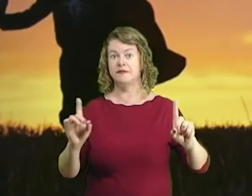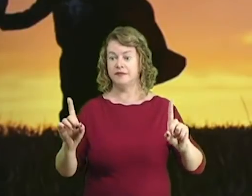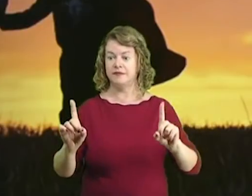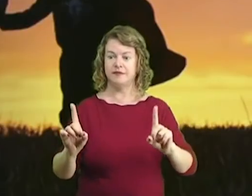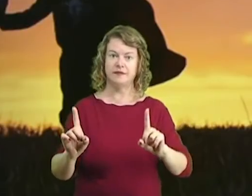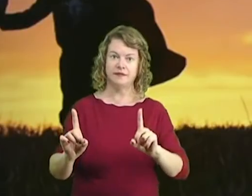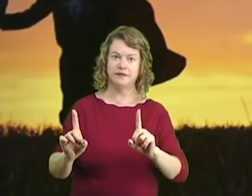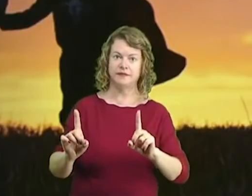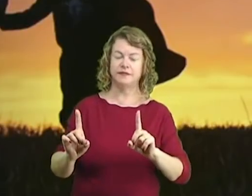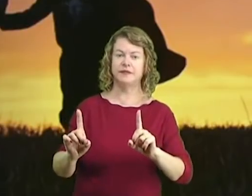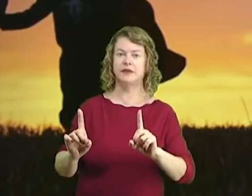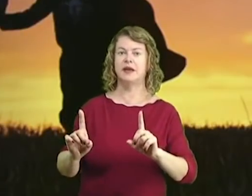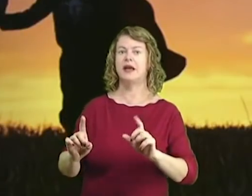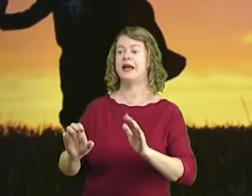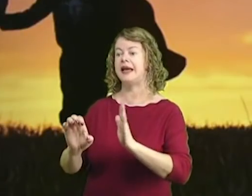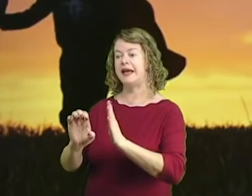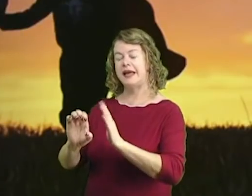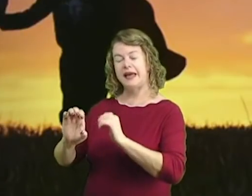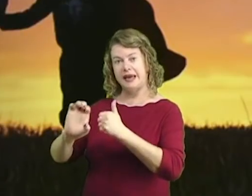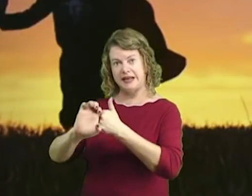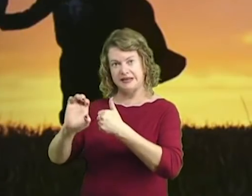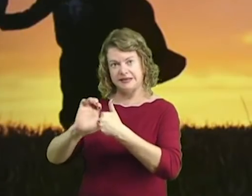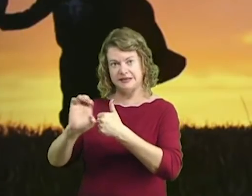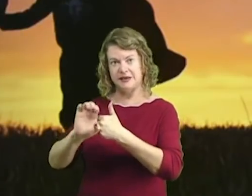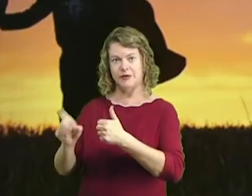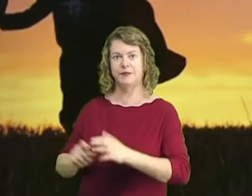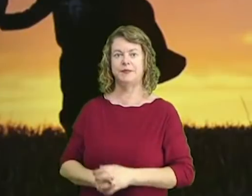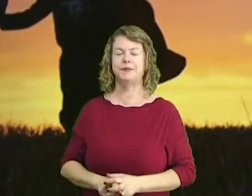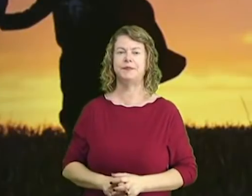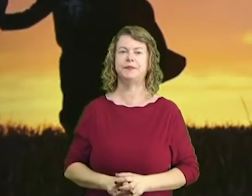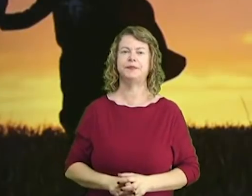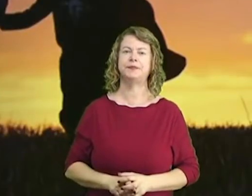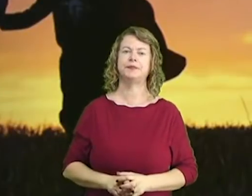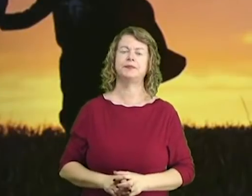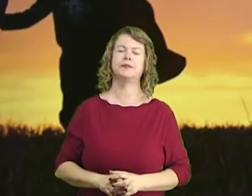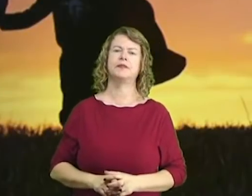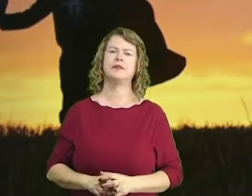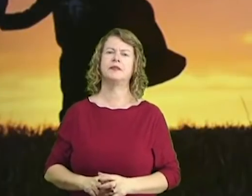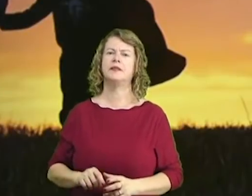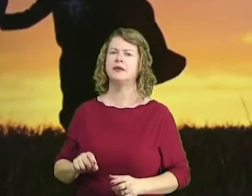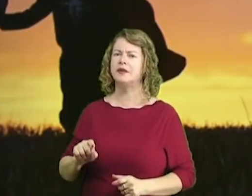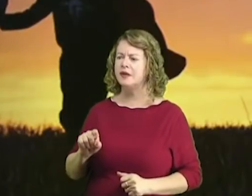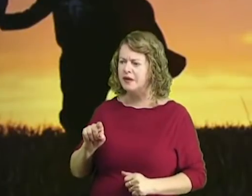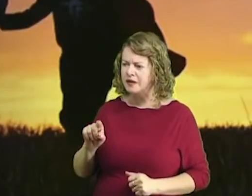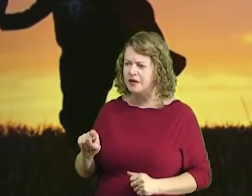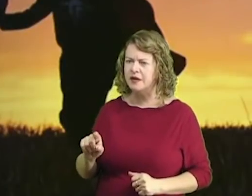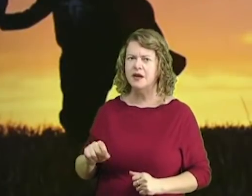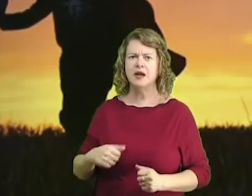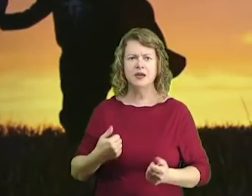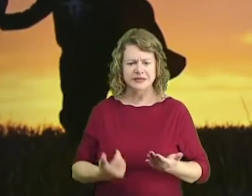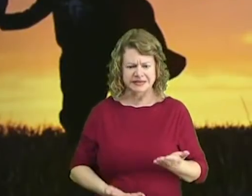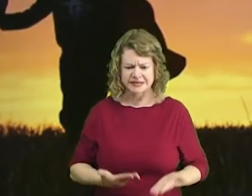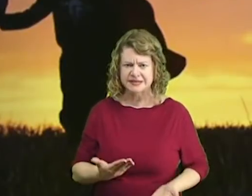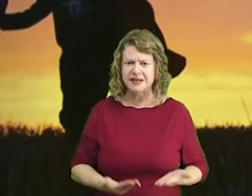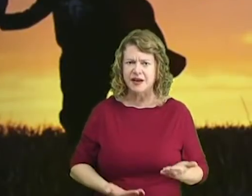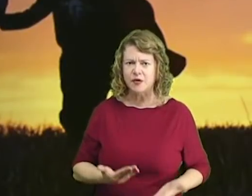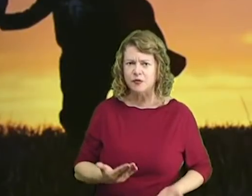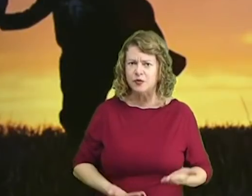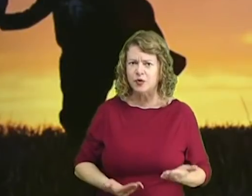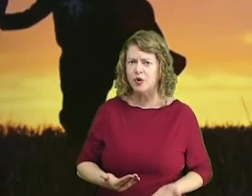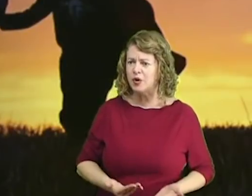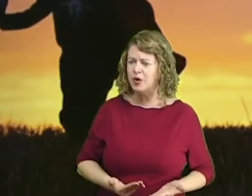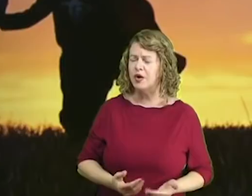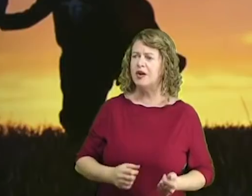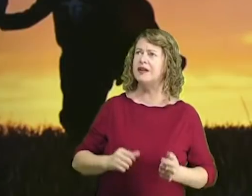morreu, e tu sabes que ele temia o Senhor, mas agora veio um credor que está querendo levar meus